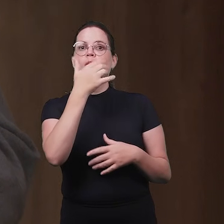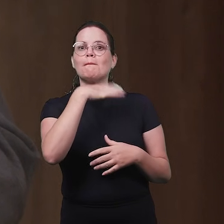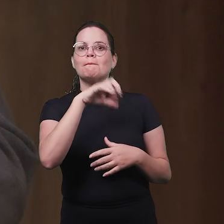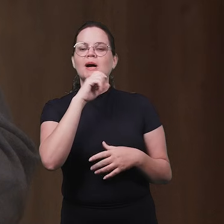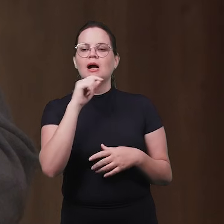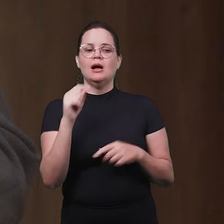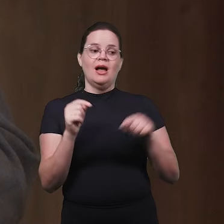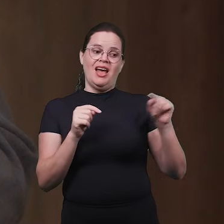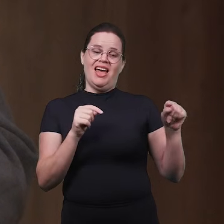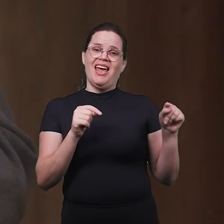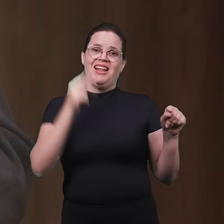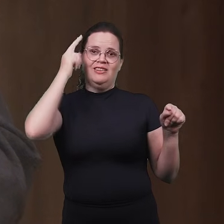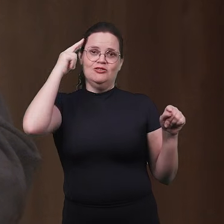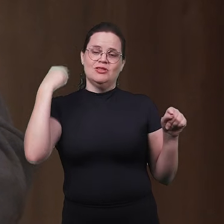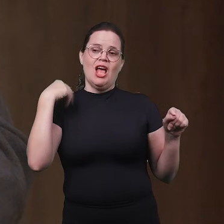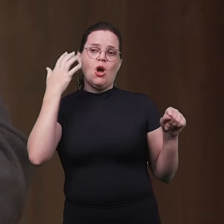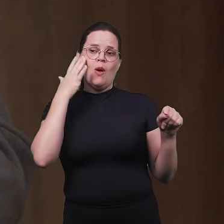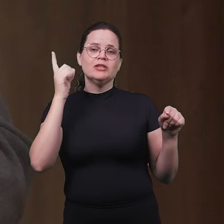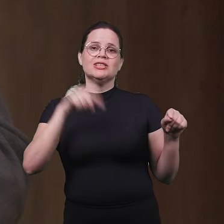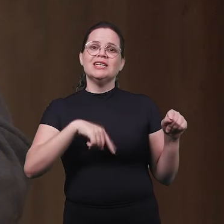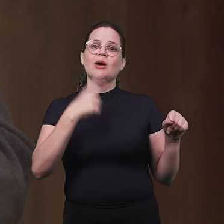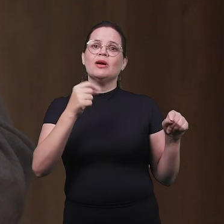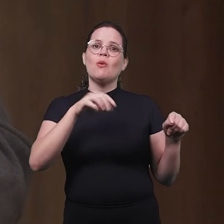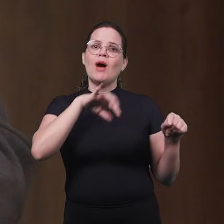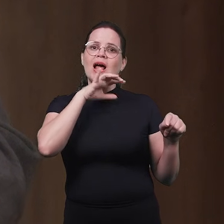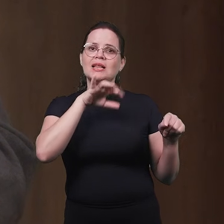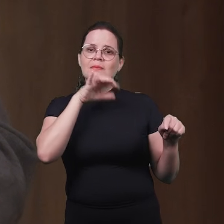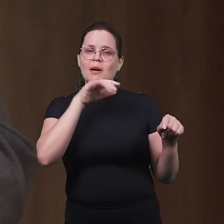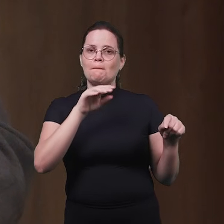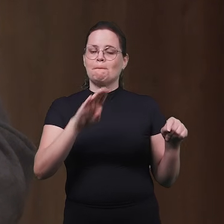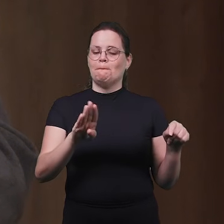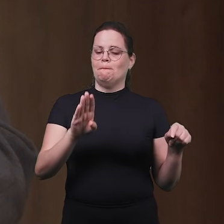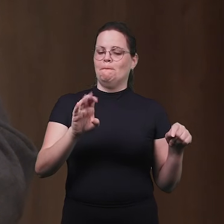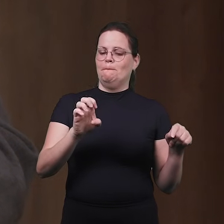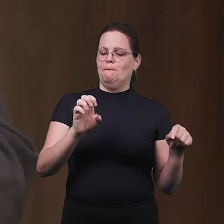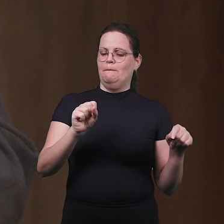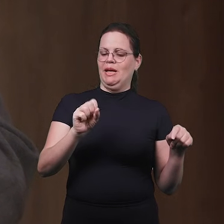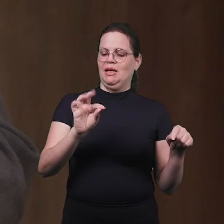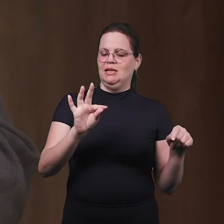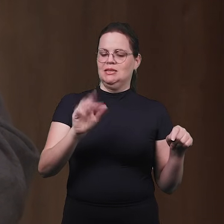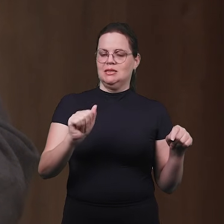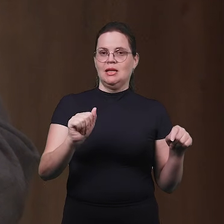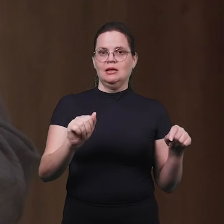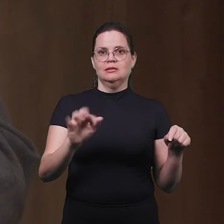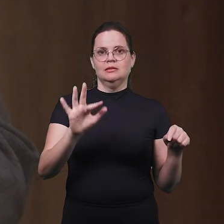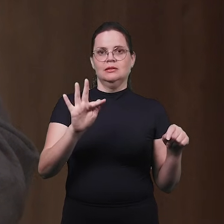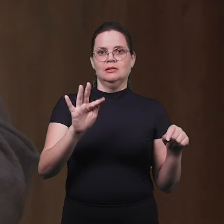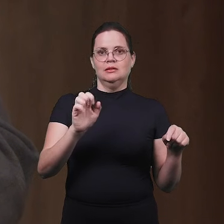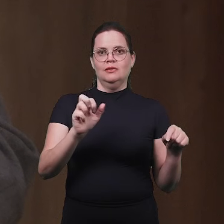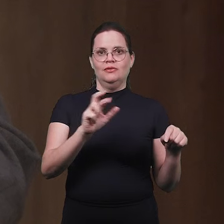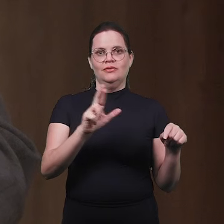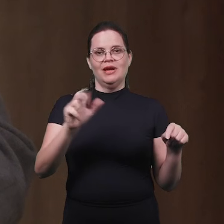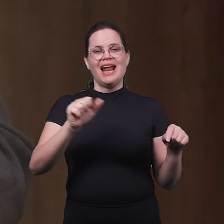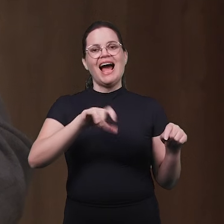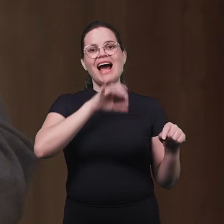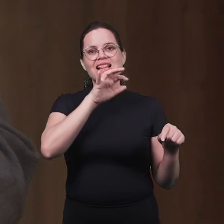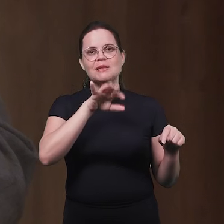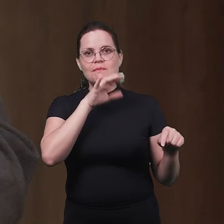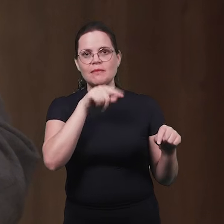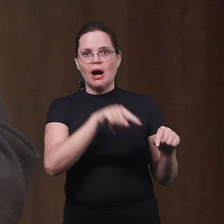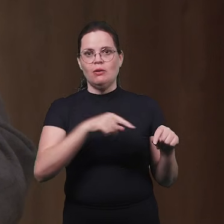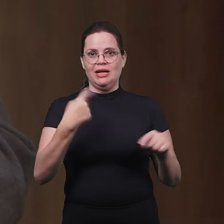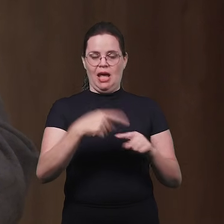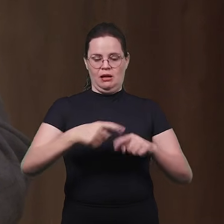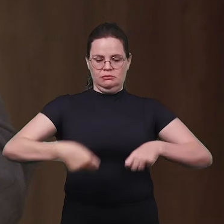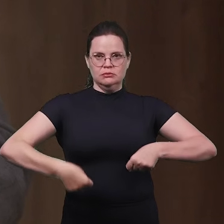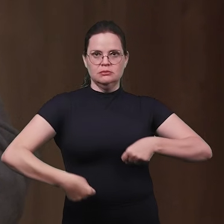fera. Essa besta fera é um animal. Então, esses animais são